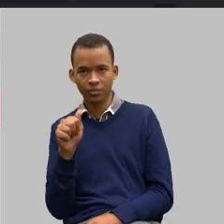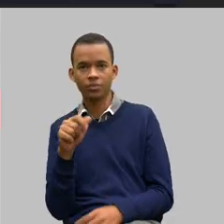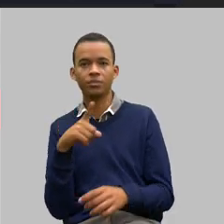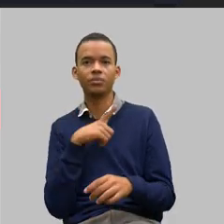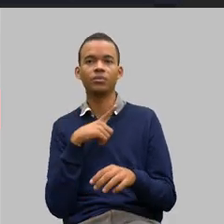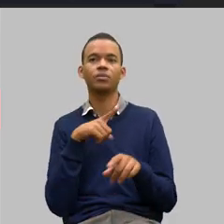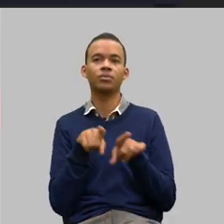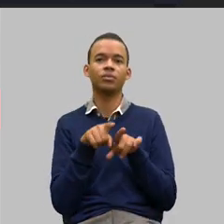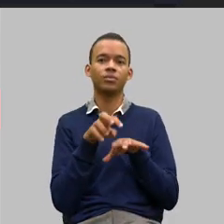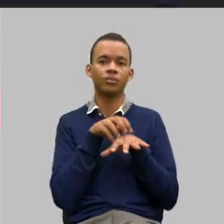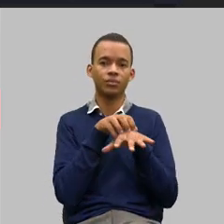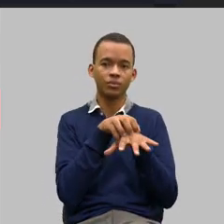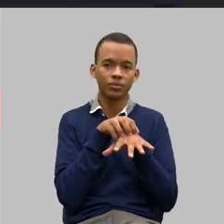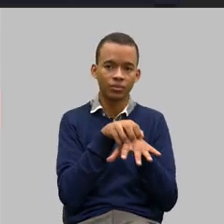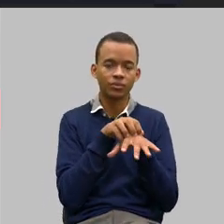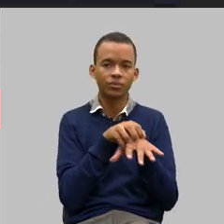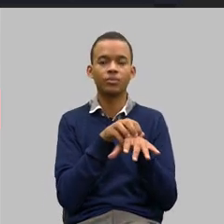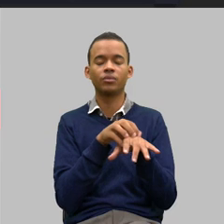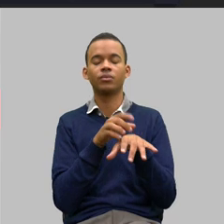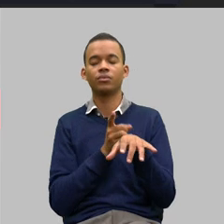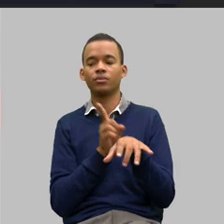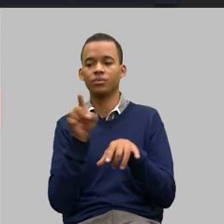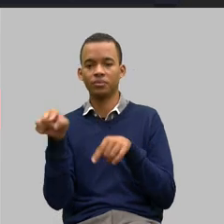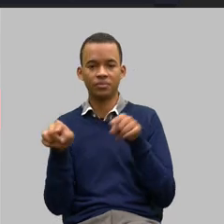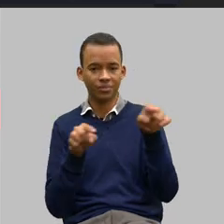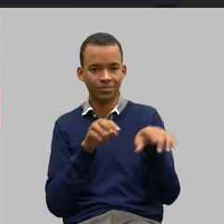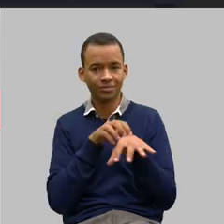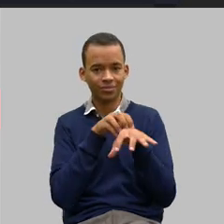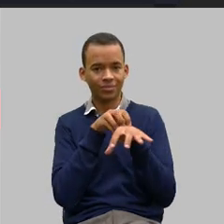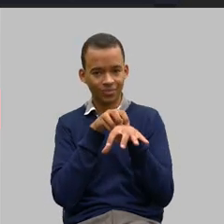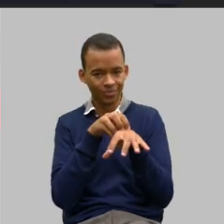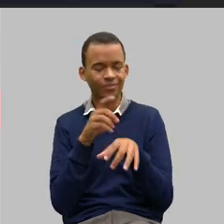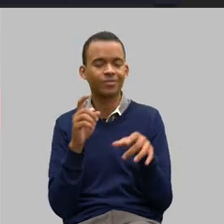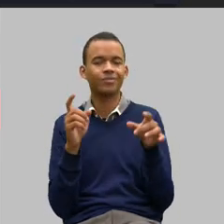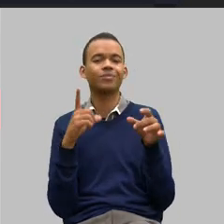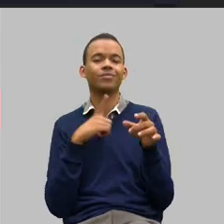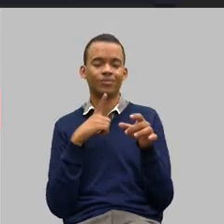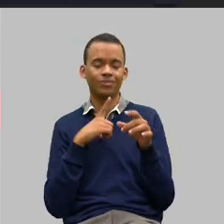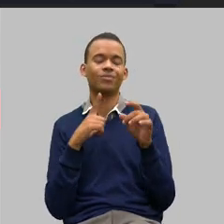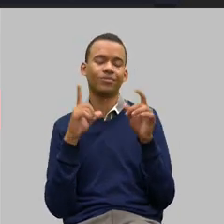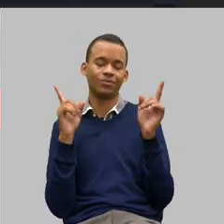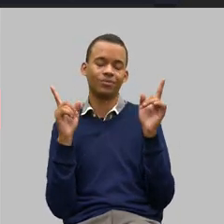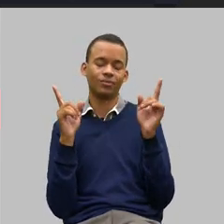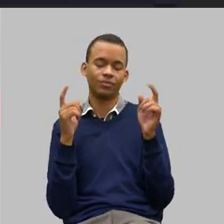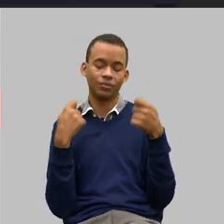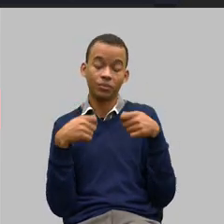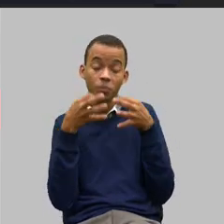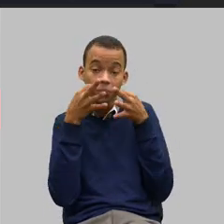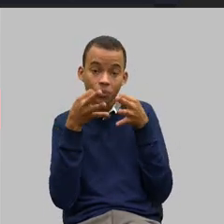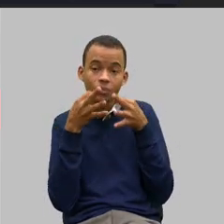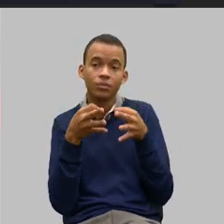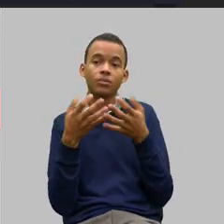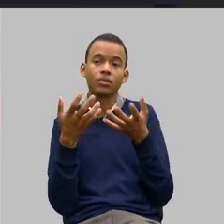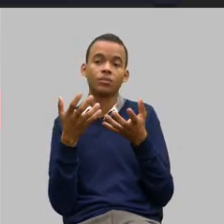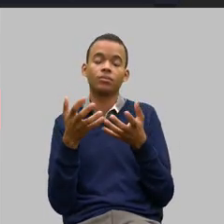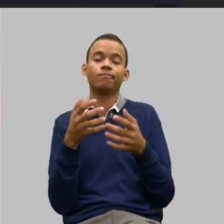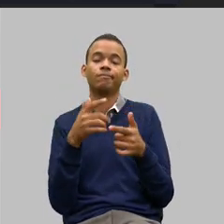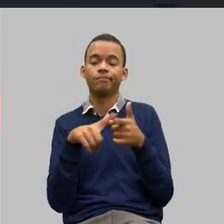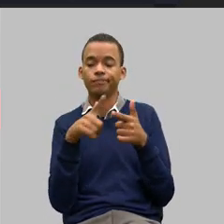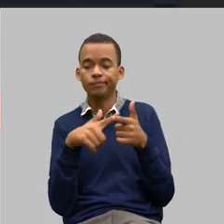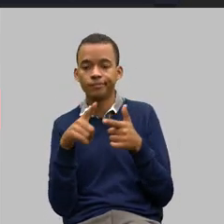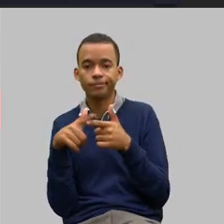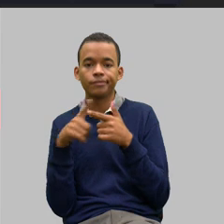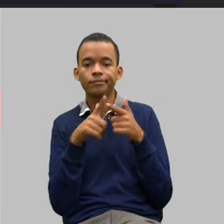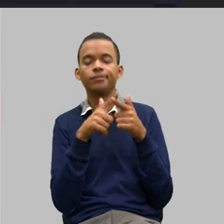então desafios aí da nossa mobilidade é um tema né cada vez mais premente né de de busca de soluções a gente vai poder